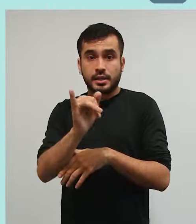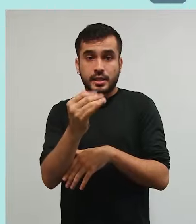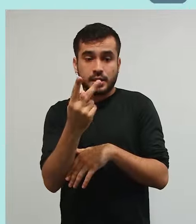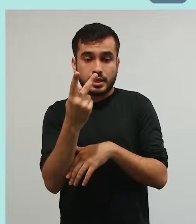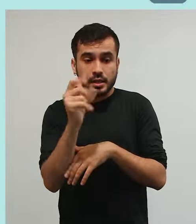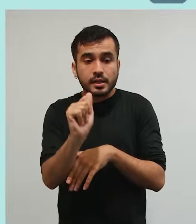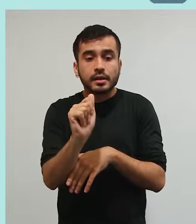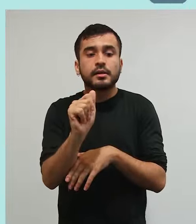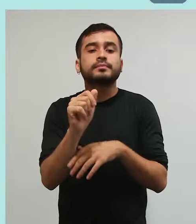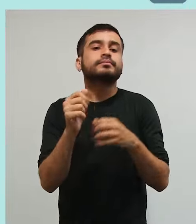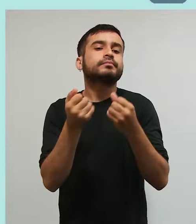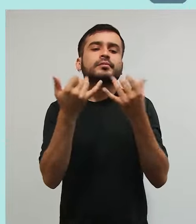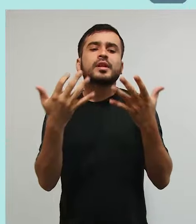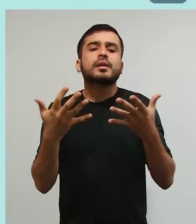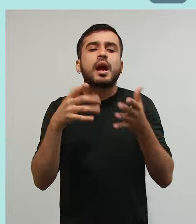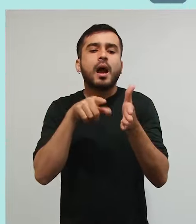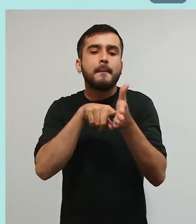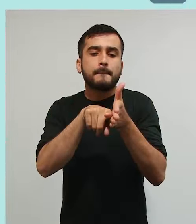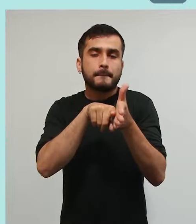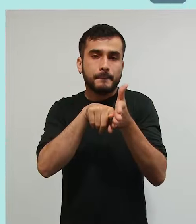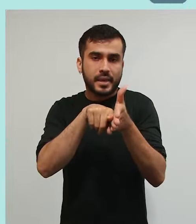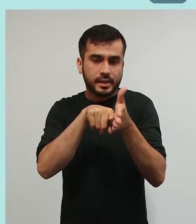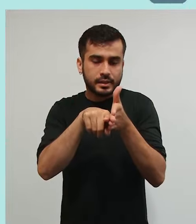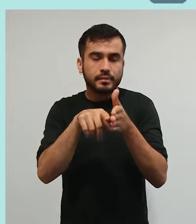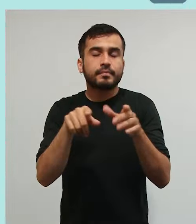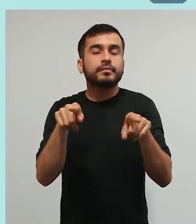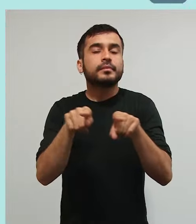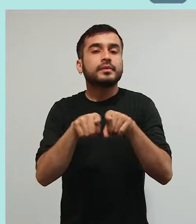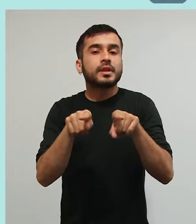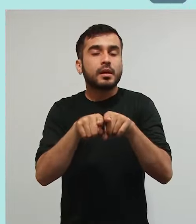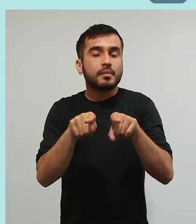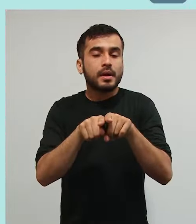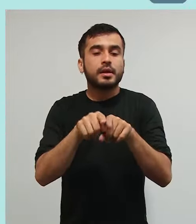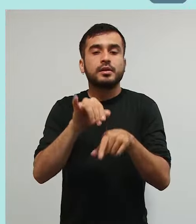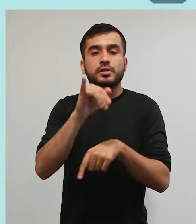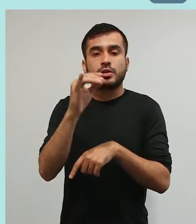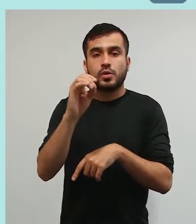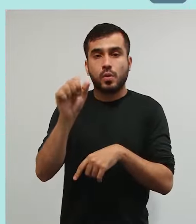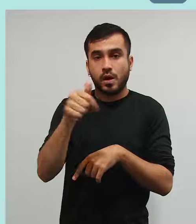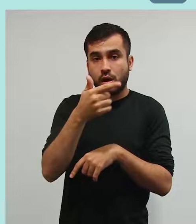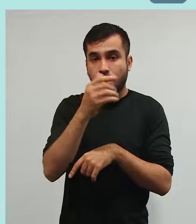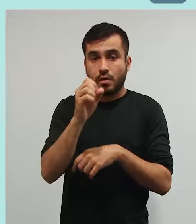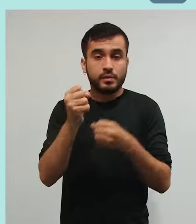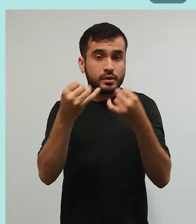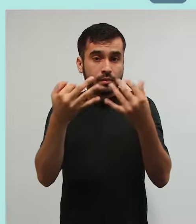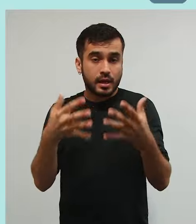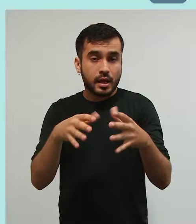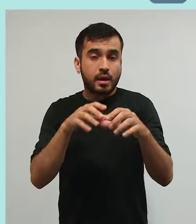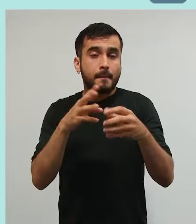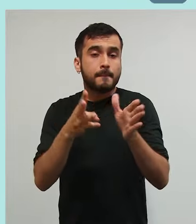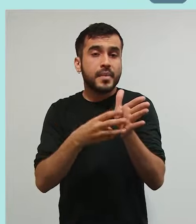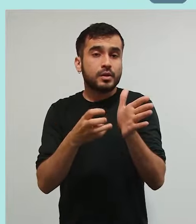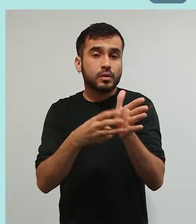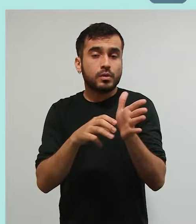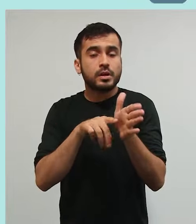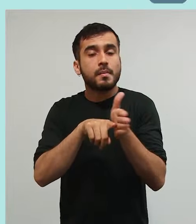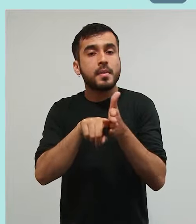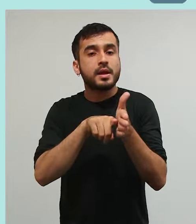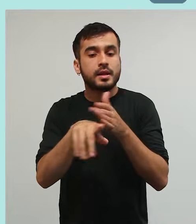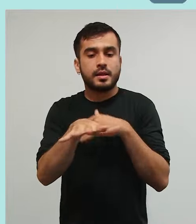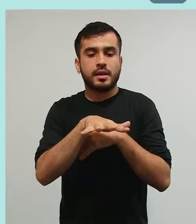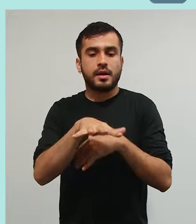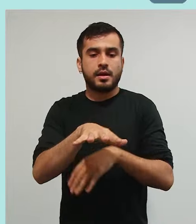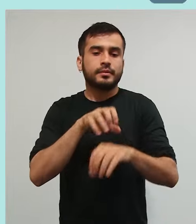A Menguinha que vai tratar sobre pesquisa em educação, e o João Mata, metodologia da pesquisa